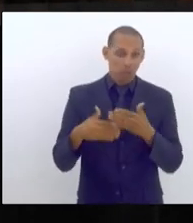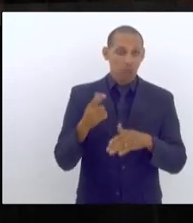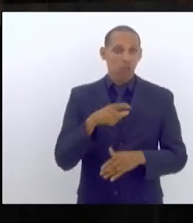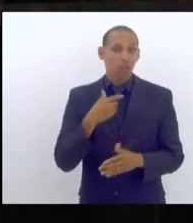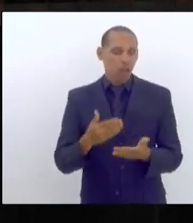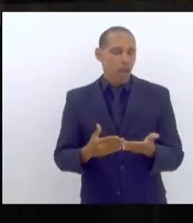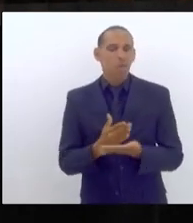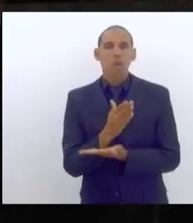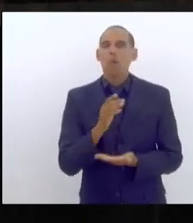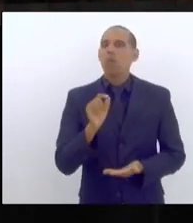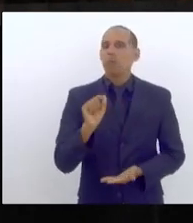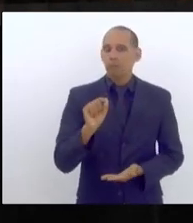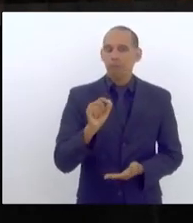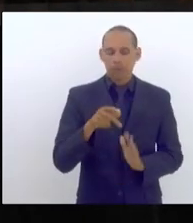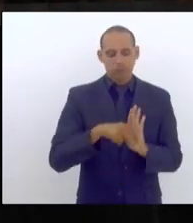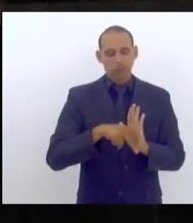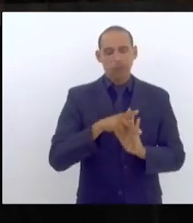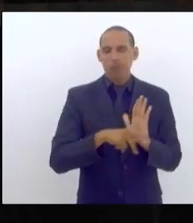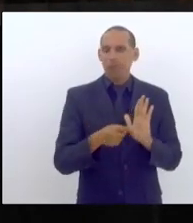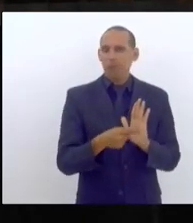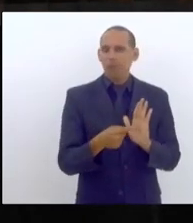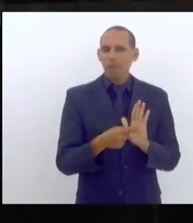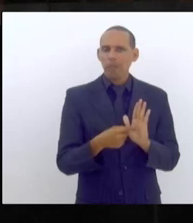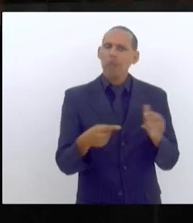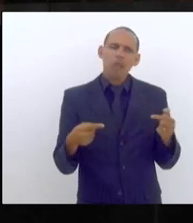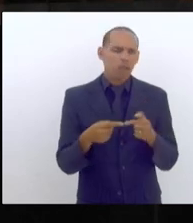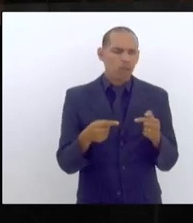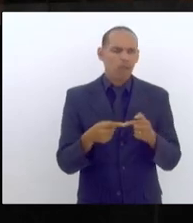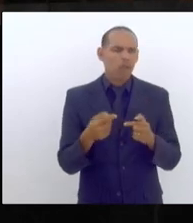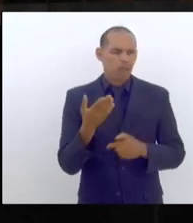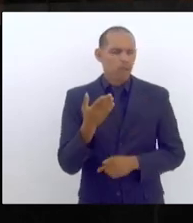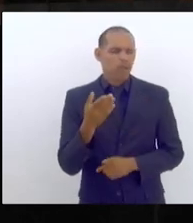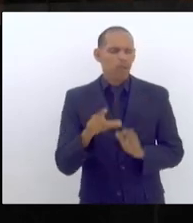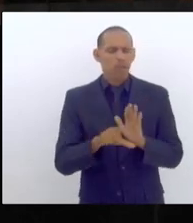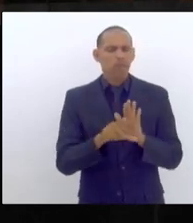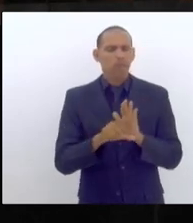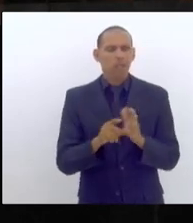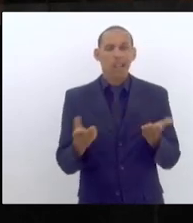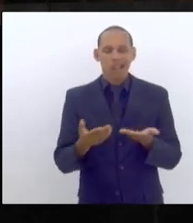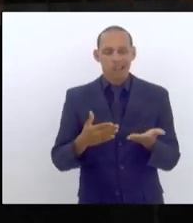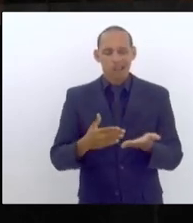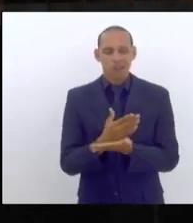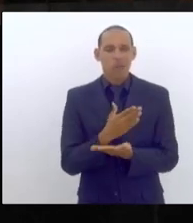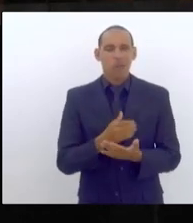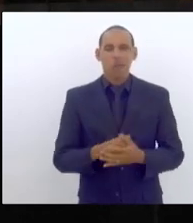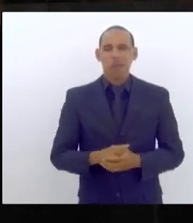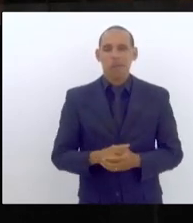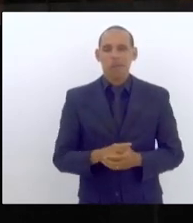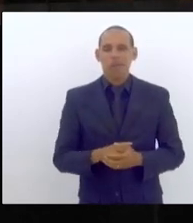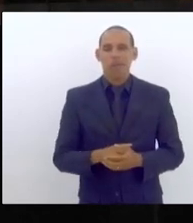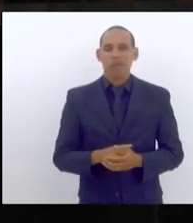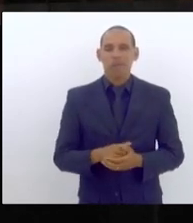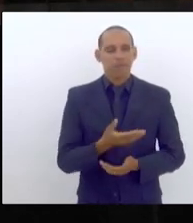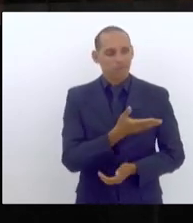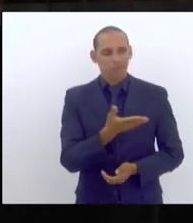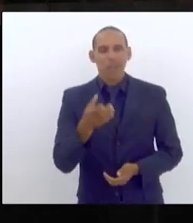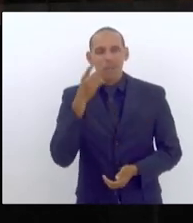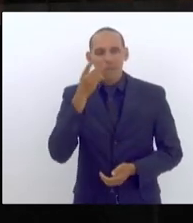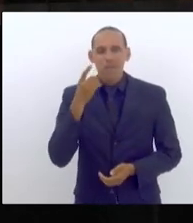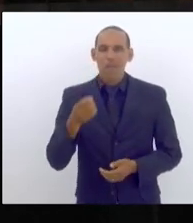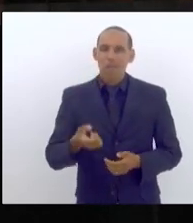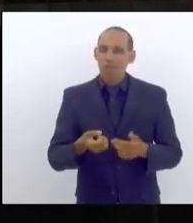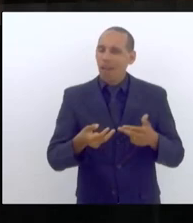aprovamos um projeto que dialoga com essa lei que a gente está aprovando aqui, de tantas deputadas, inclusive